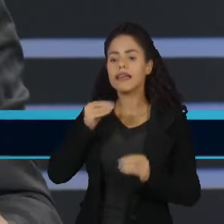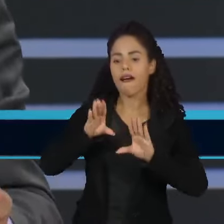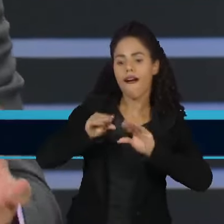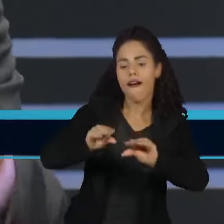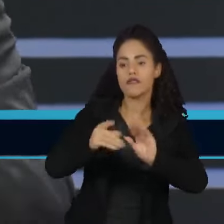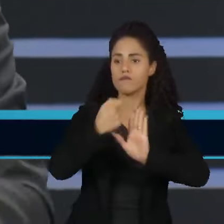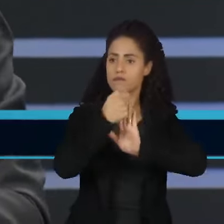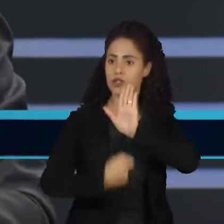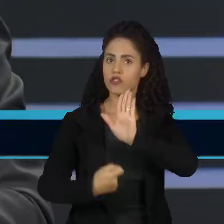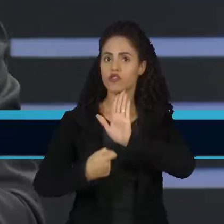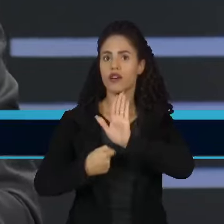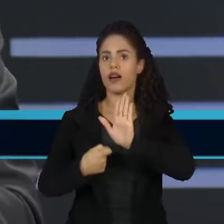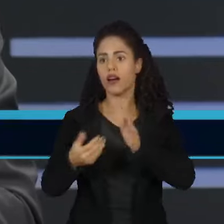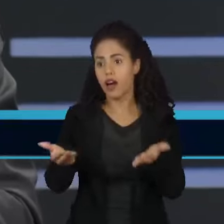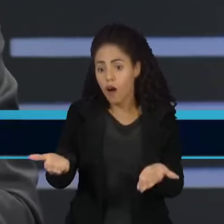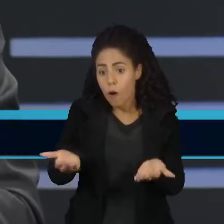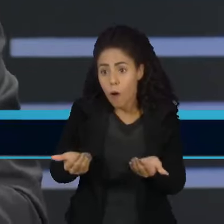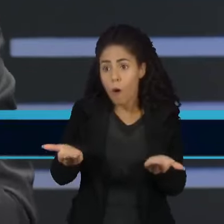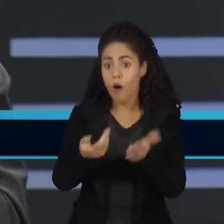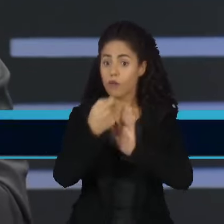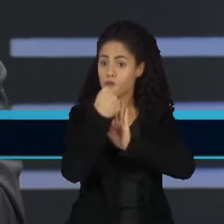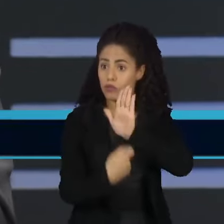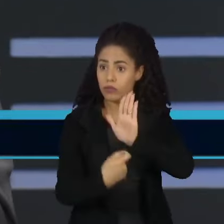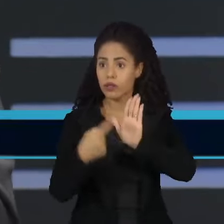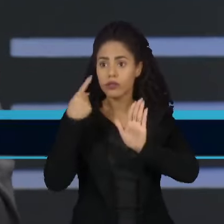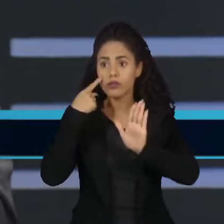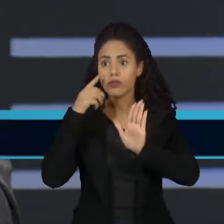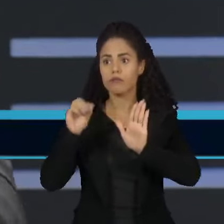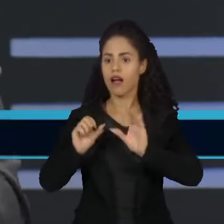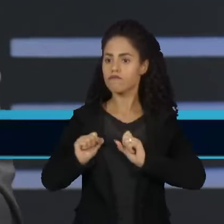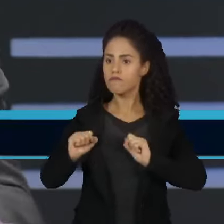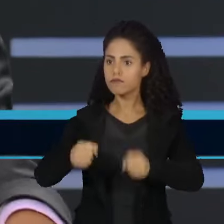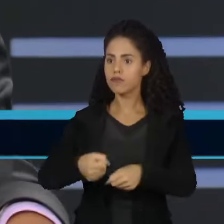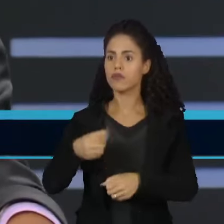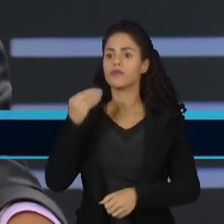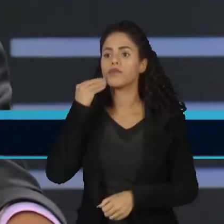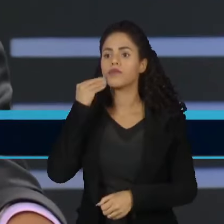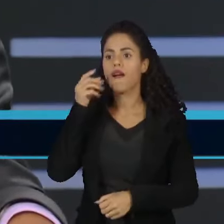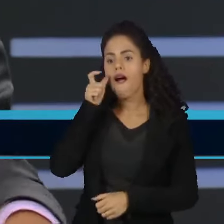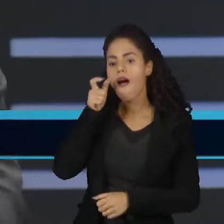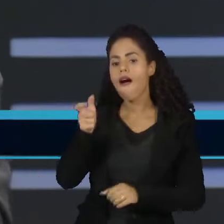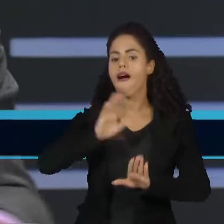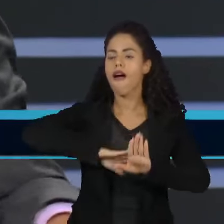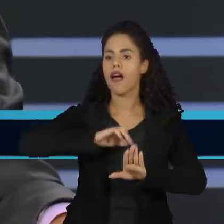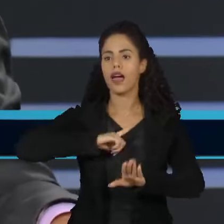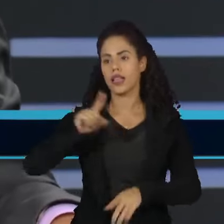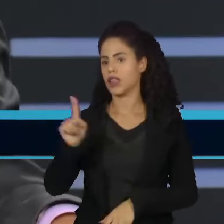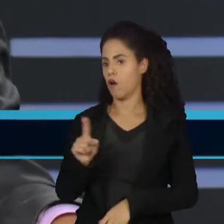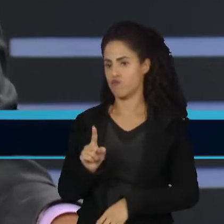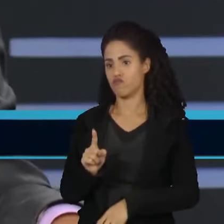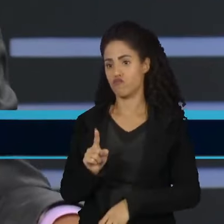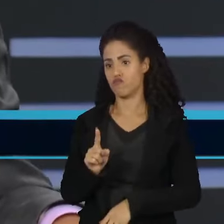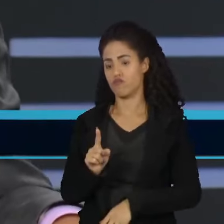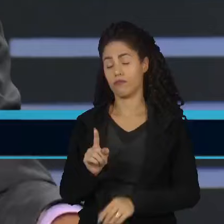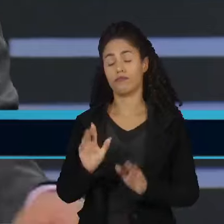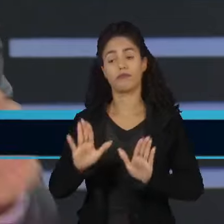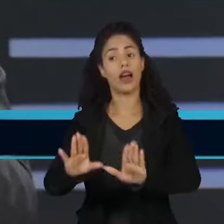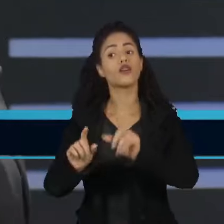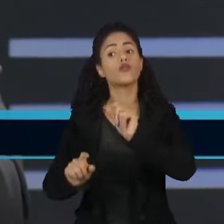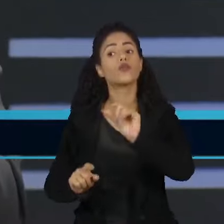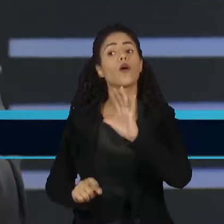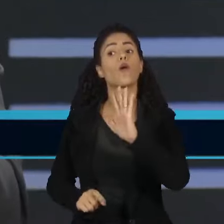aplicar e trazer para dentro do texto da reforma a defesa do seu setor, não. Aí o que